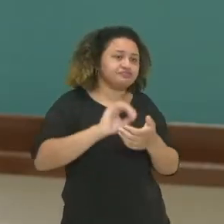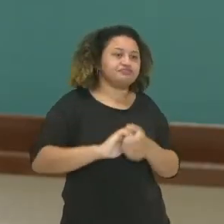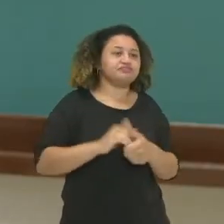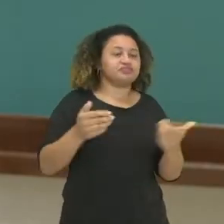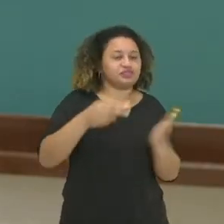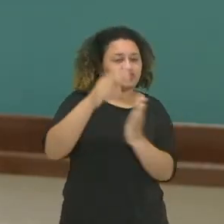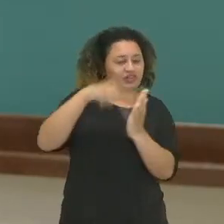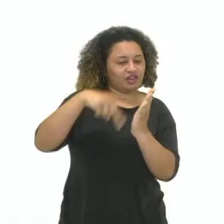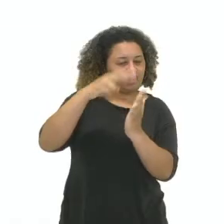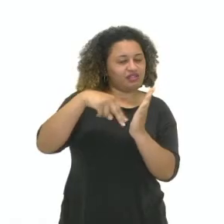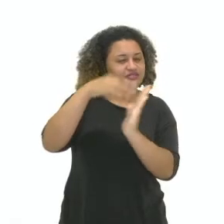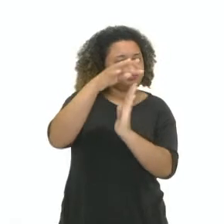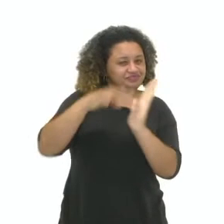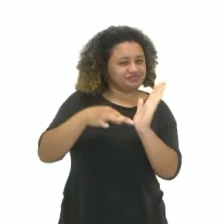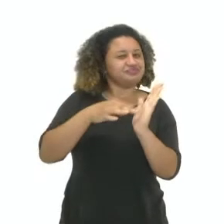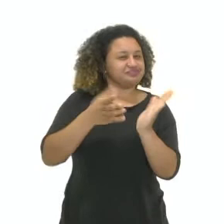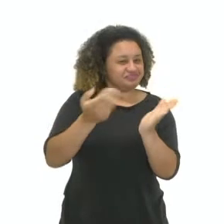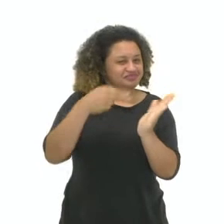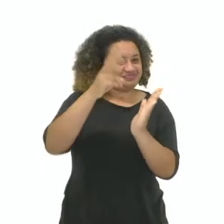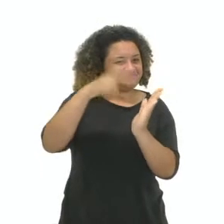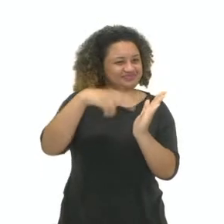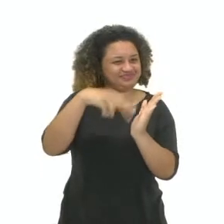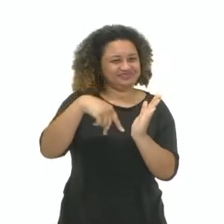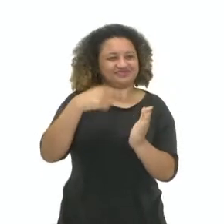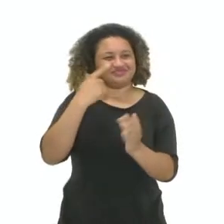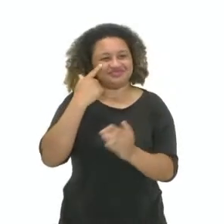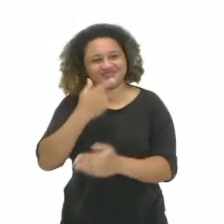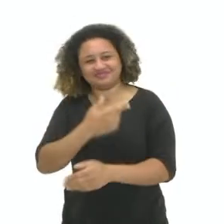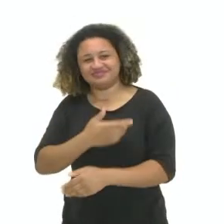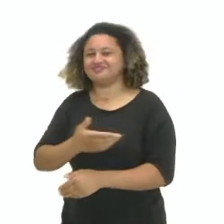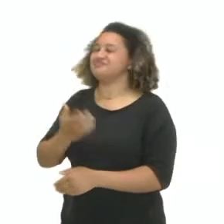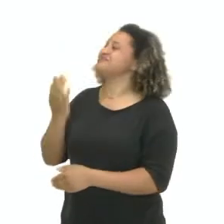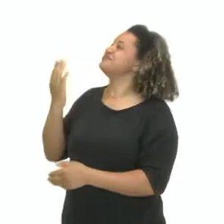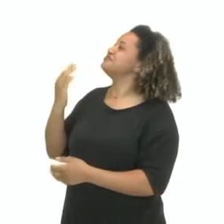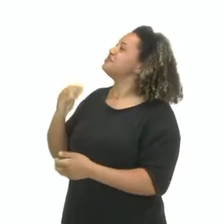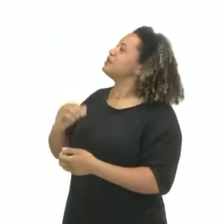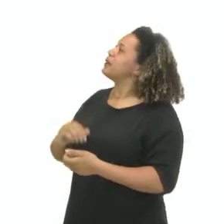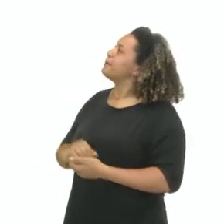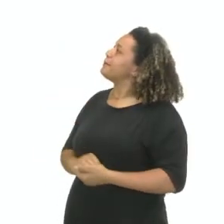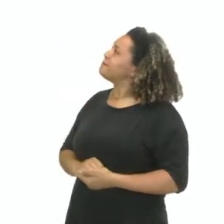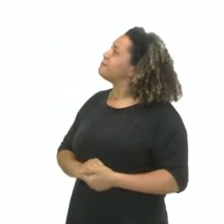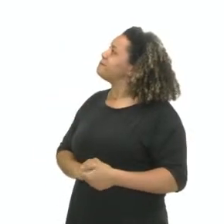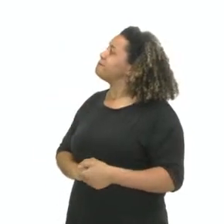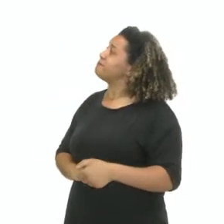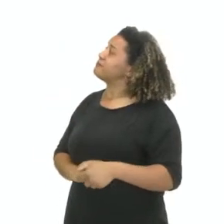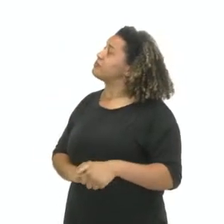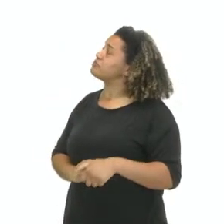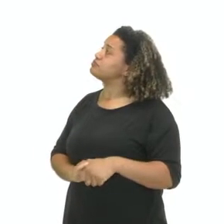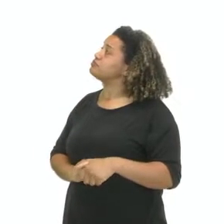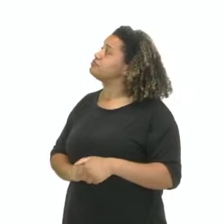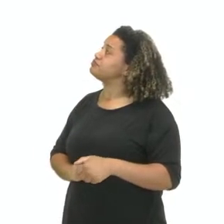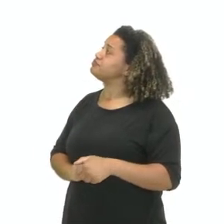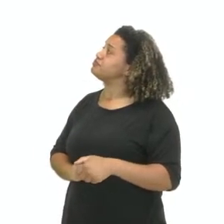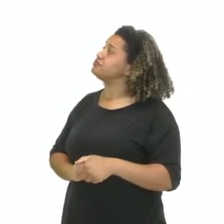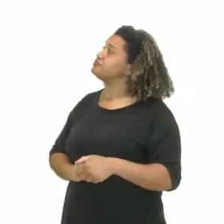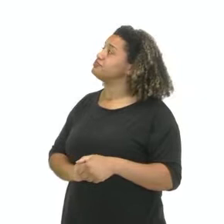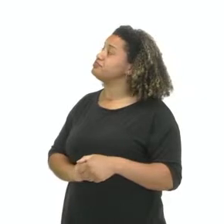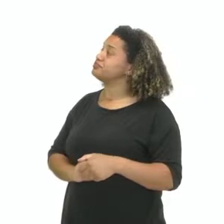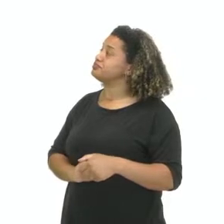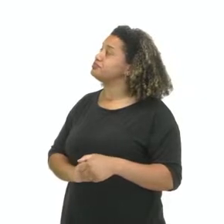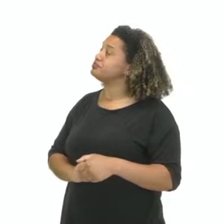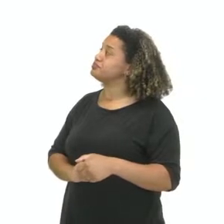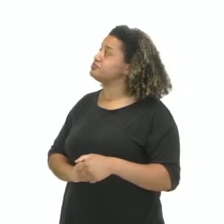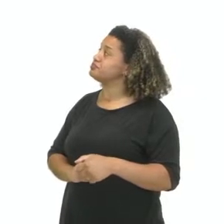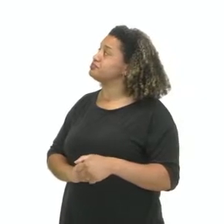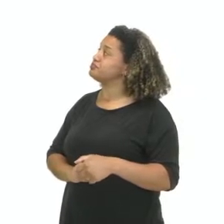aqui. A epígrafe já nos prepara de antemão para a verve que o livro terá.